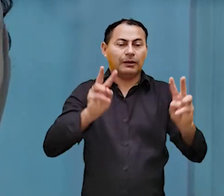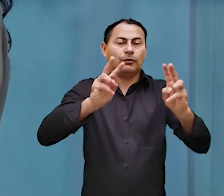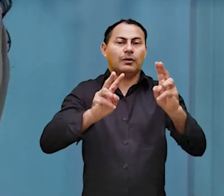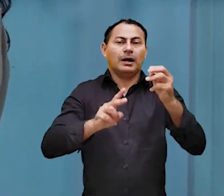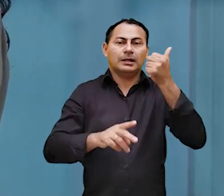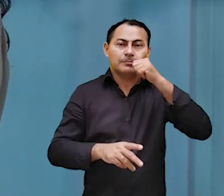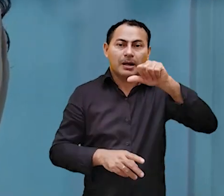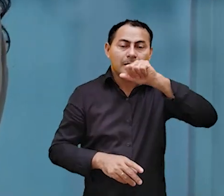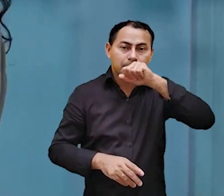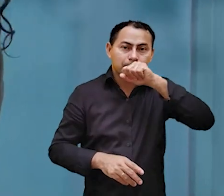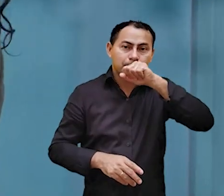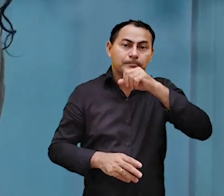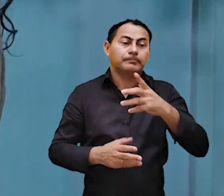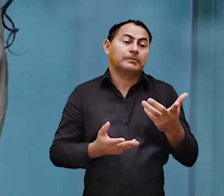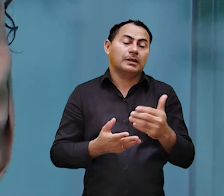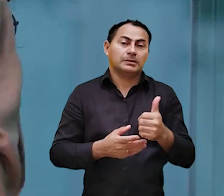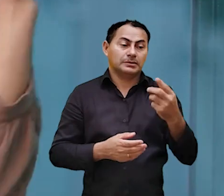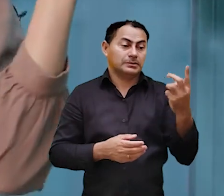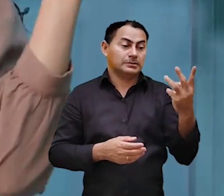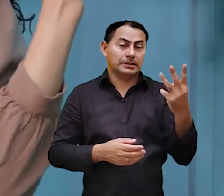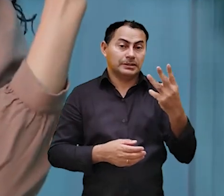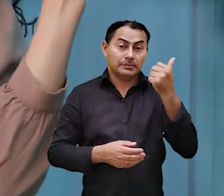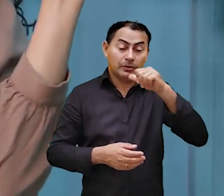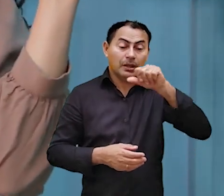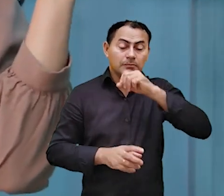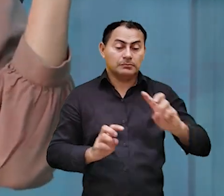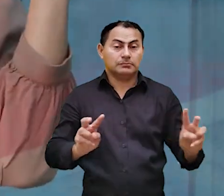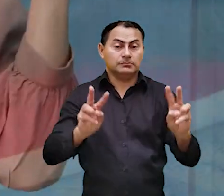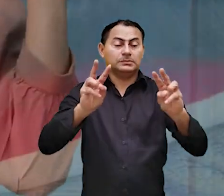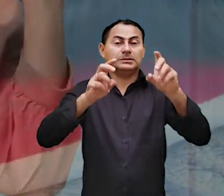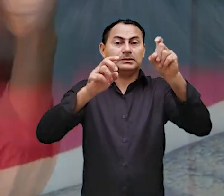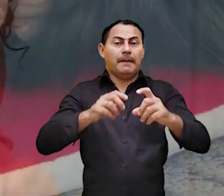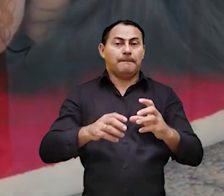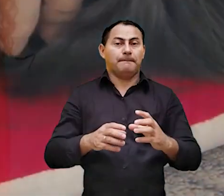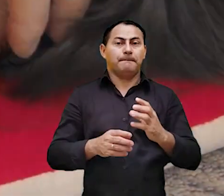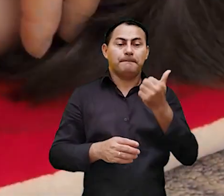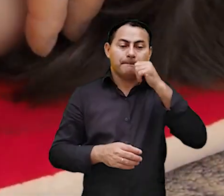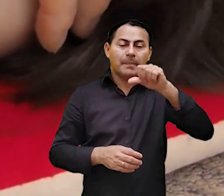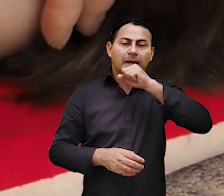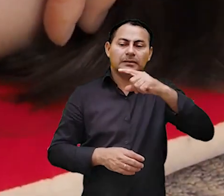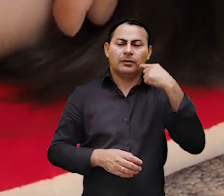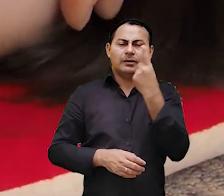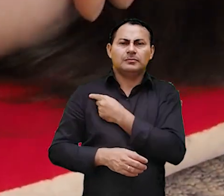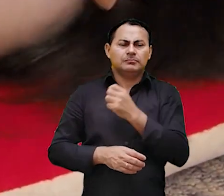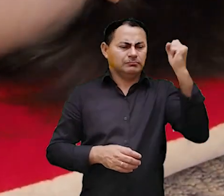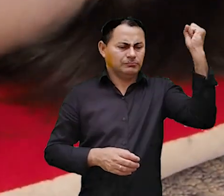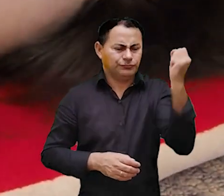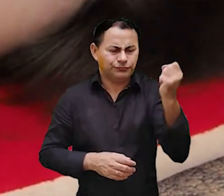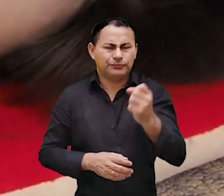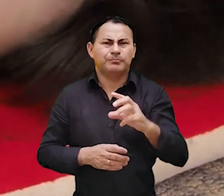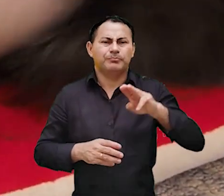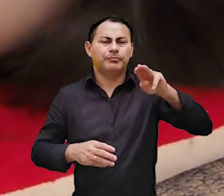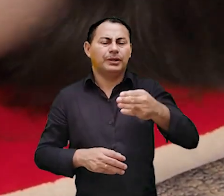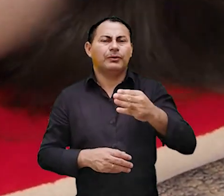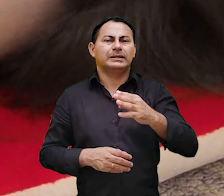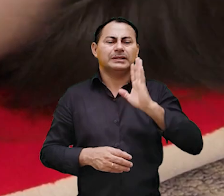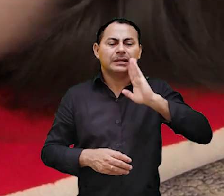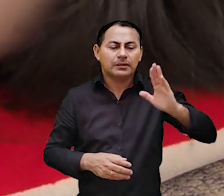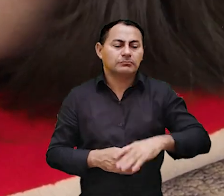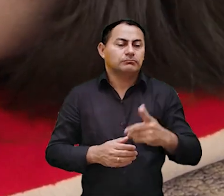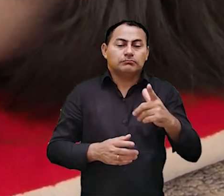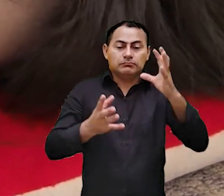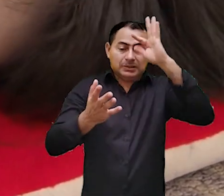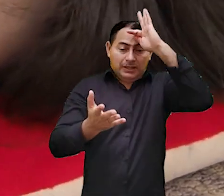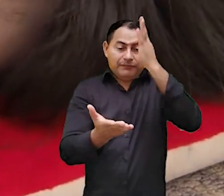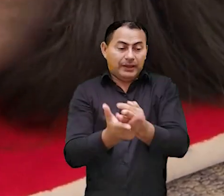à maternidade? Elas consideravam um privilégio ser mãe. Estamos matando milhões de crianças hoje porque não